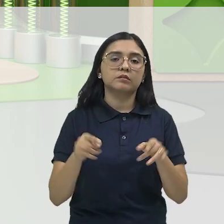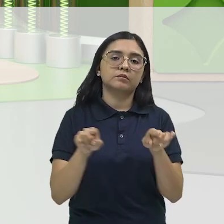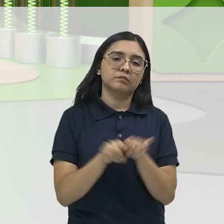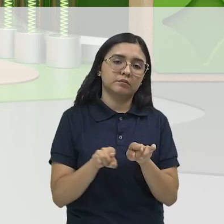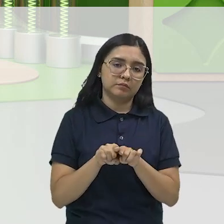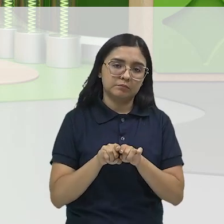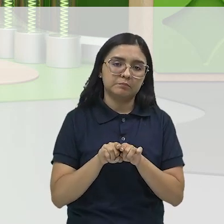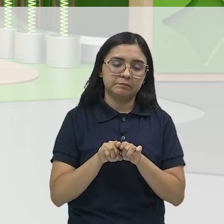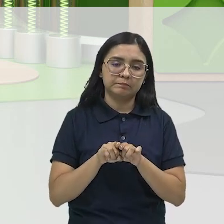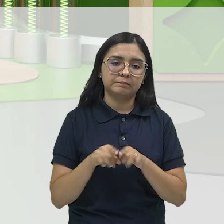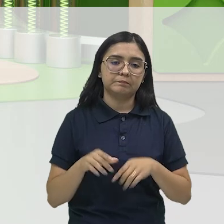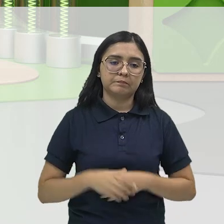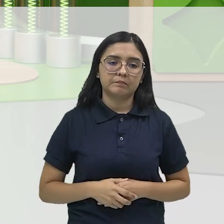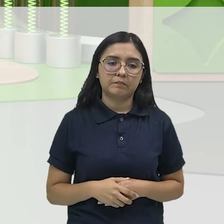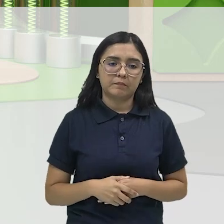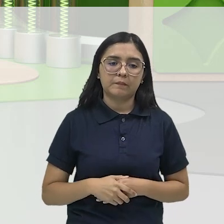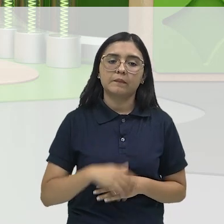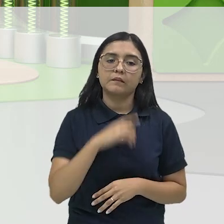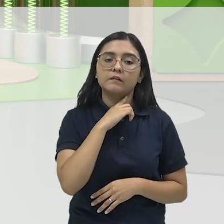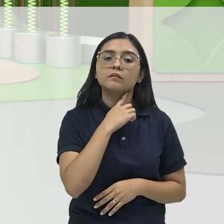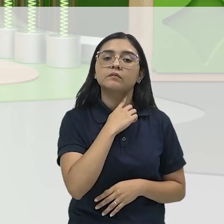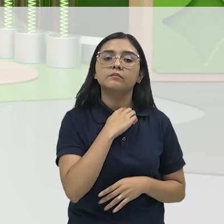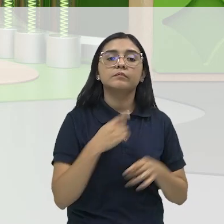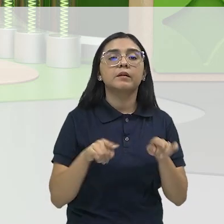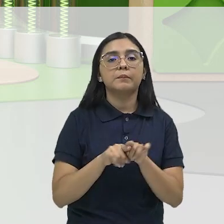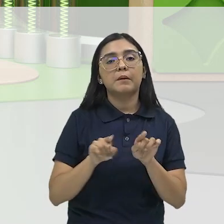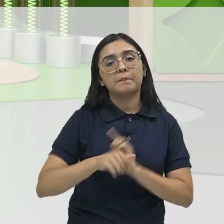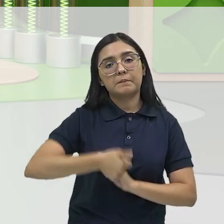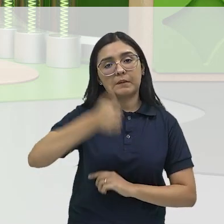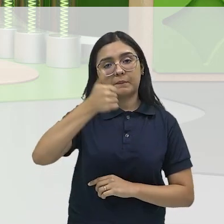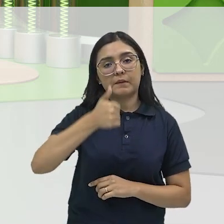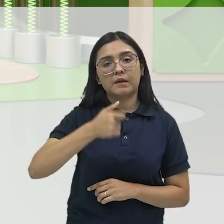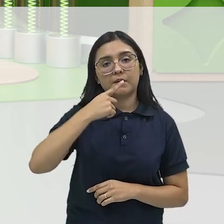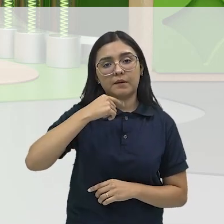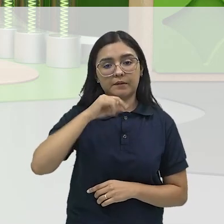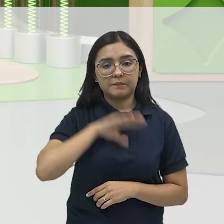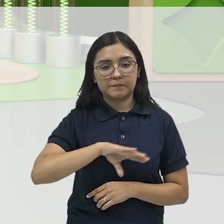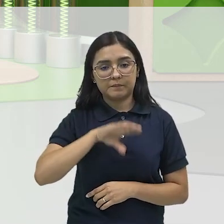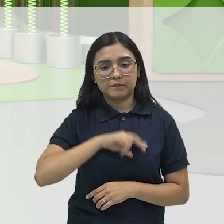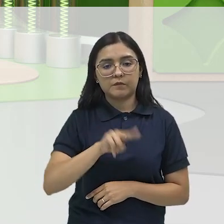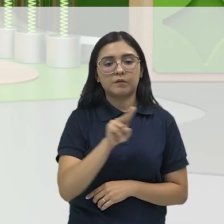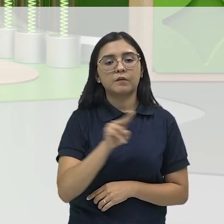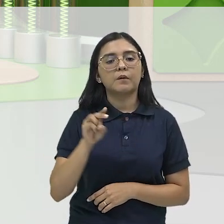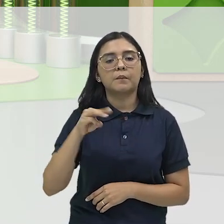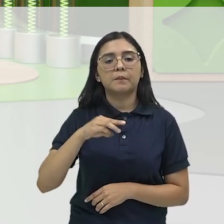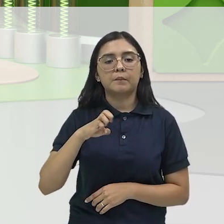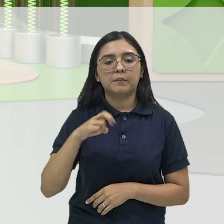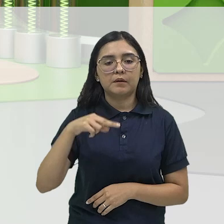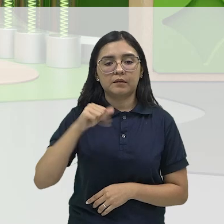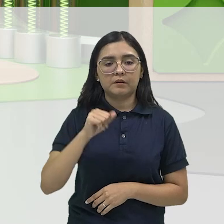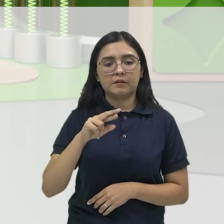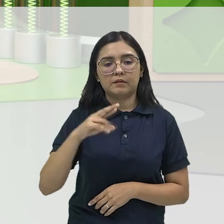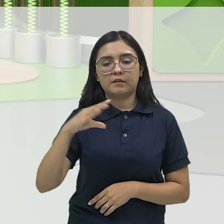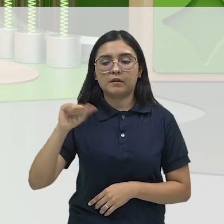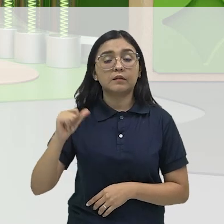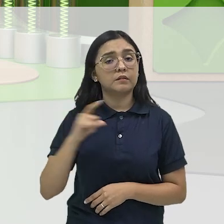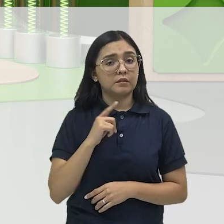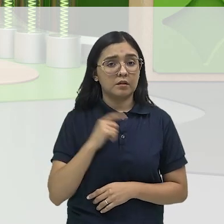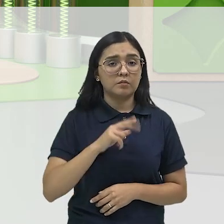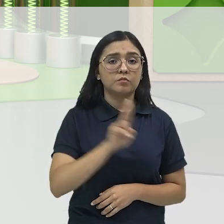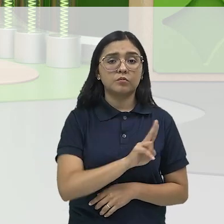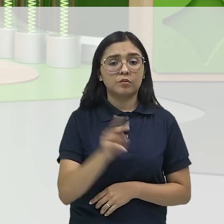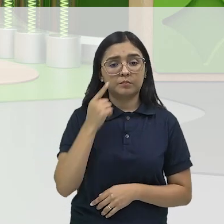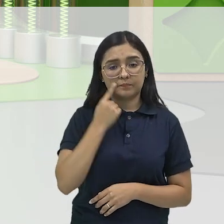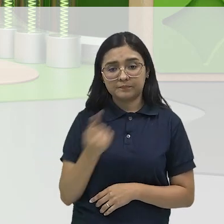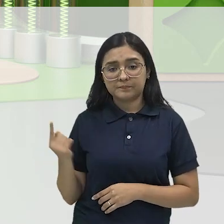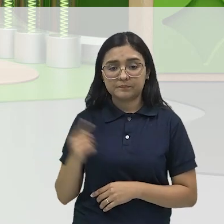ali naquela região. Ocorrência da primeira menstruação chamada menarca. Então, a primeira menstruação, gente, tem um nome, ela